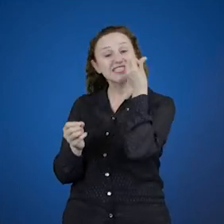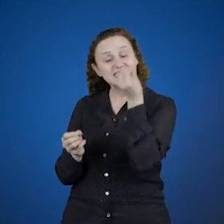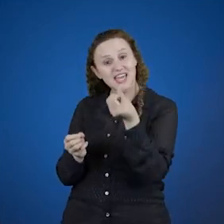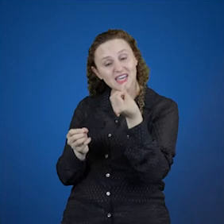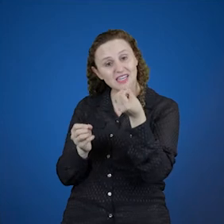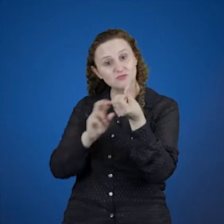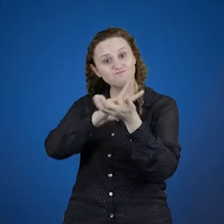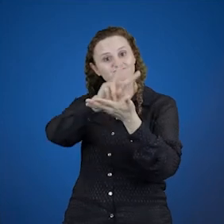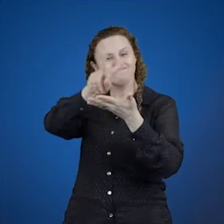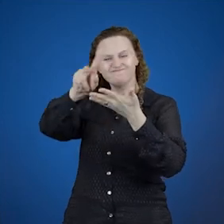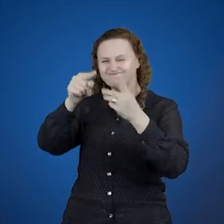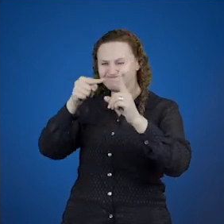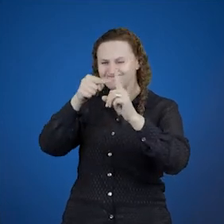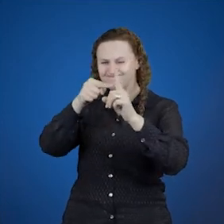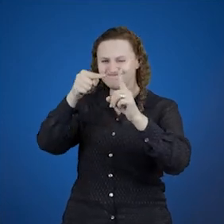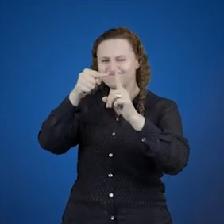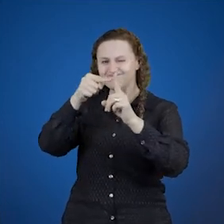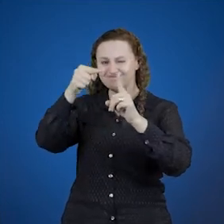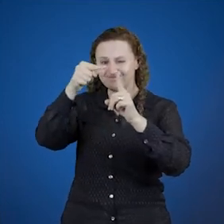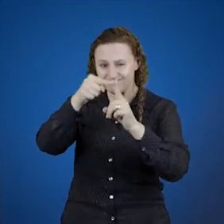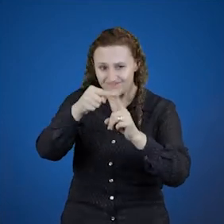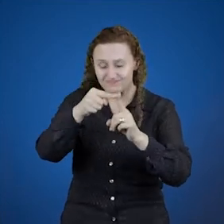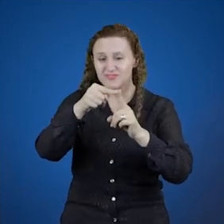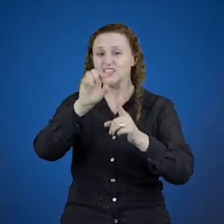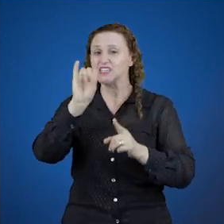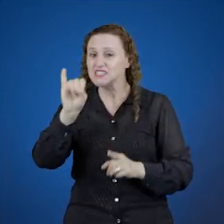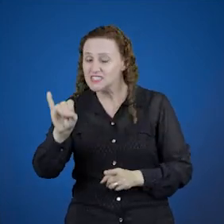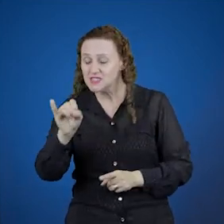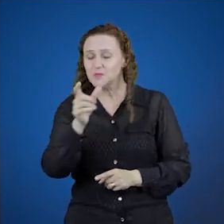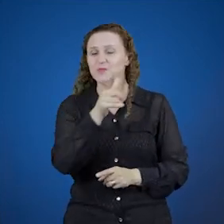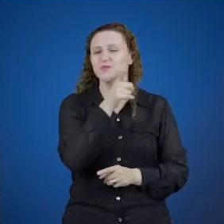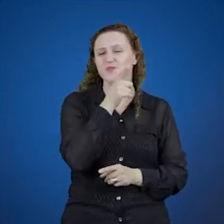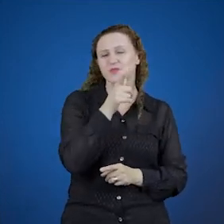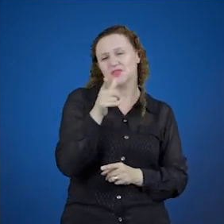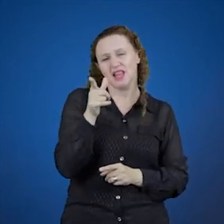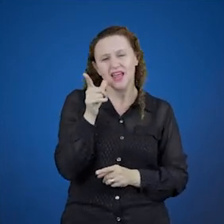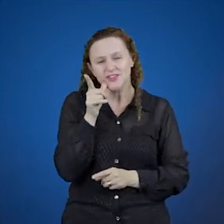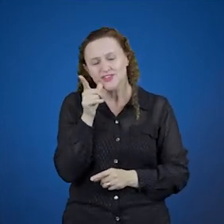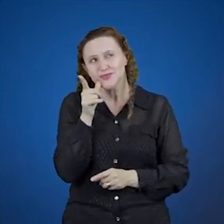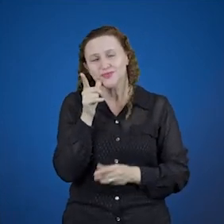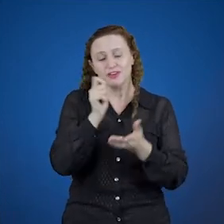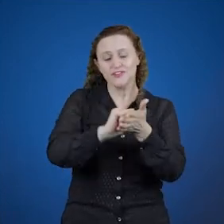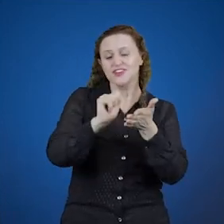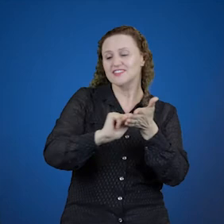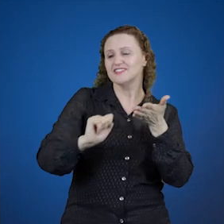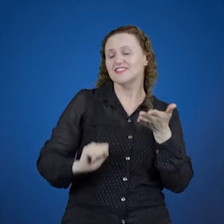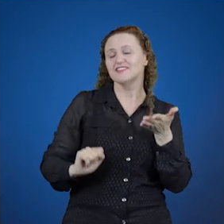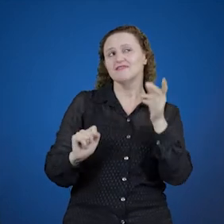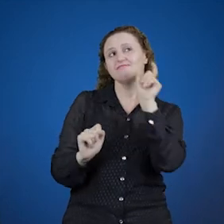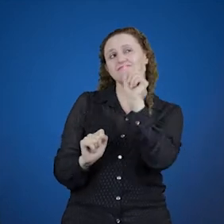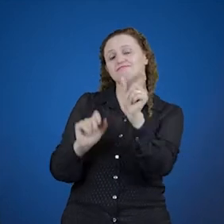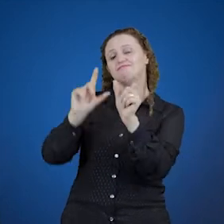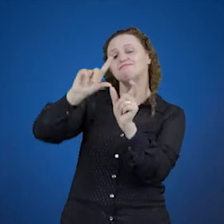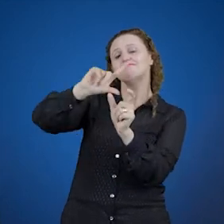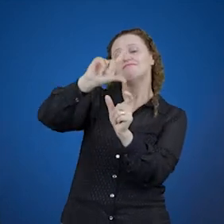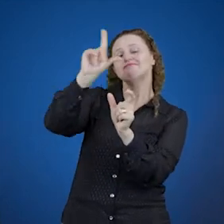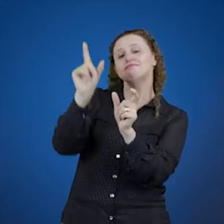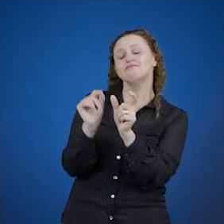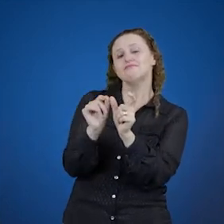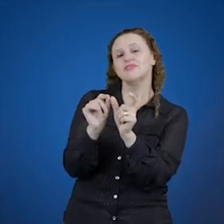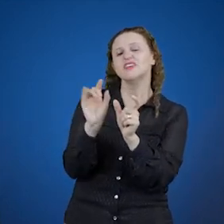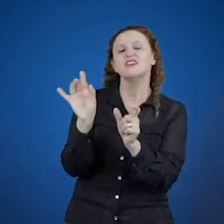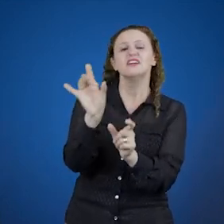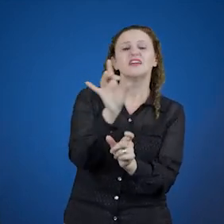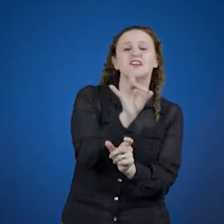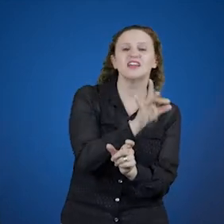em latim para cada forma se eu tivesse que escrever aqui para vocês irem lá tinha palavra Lua